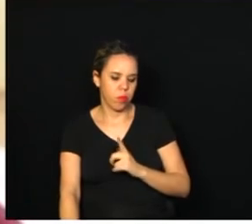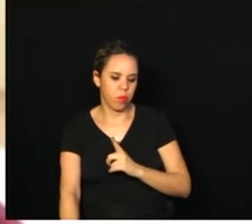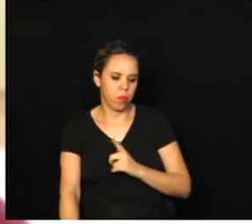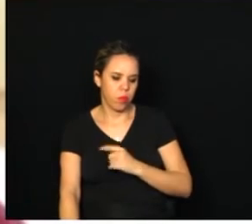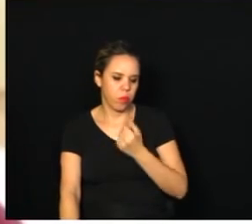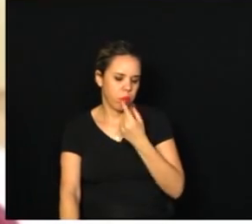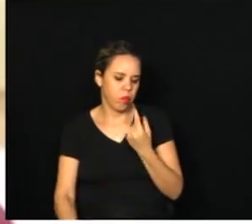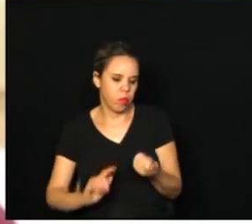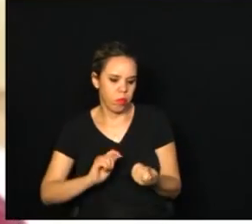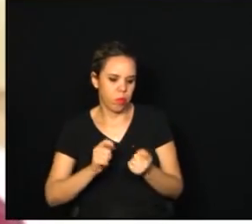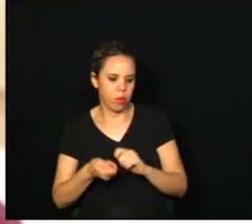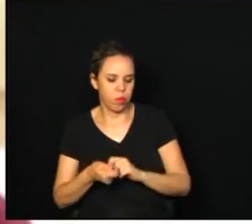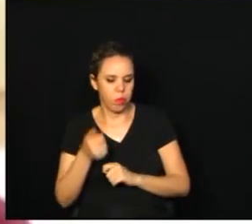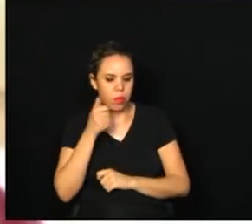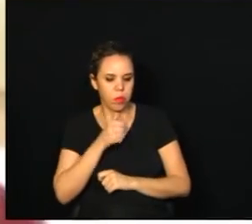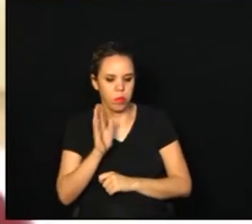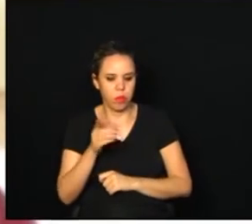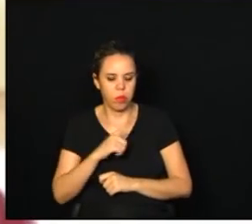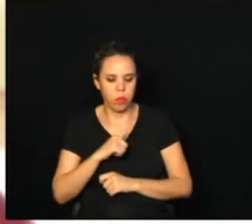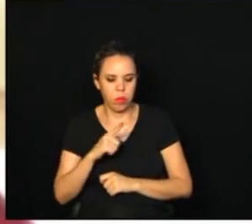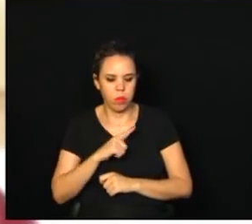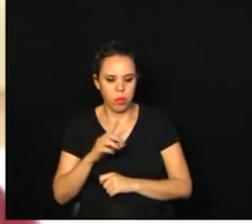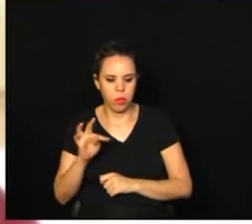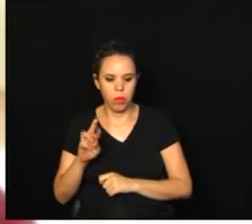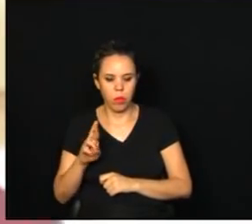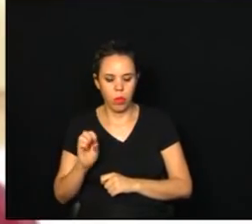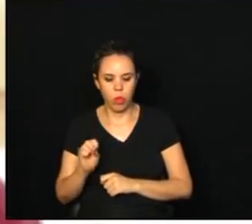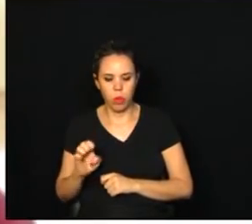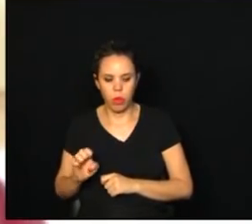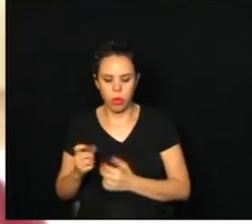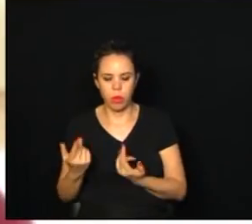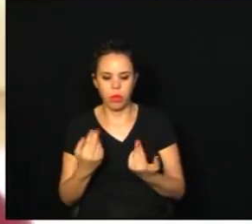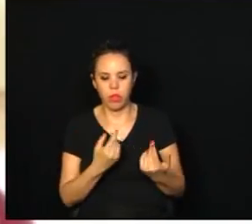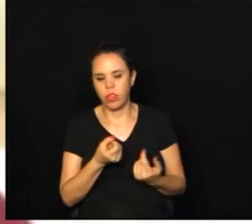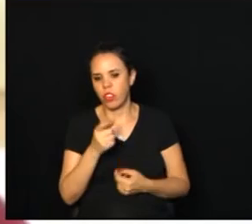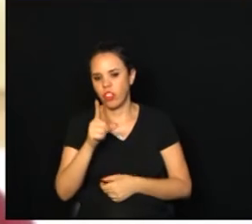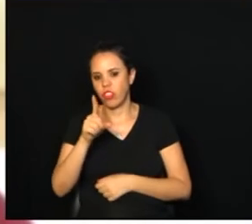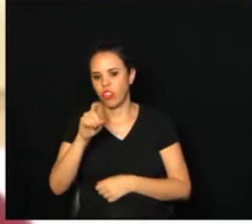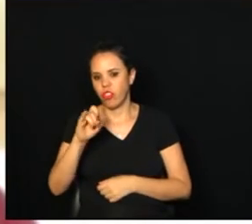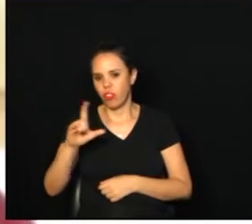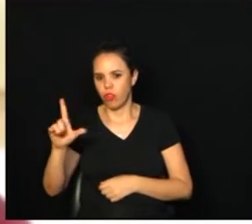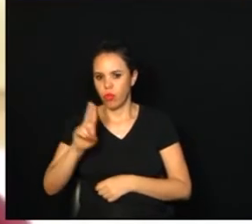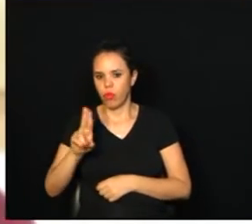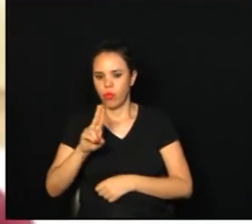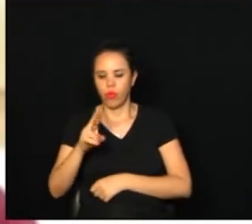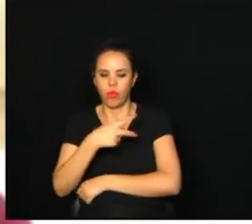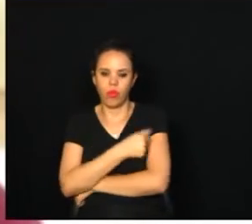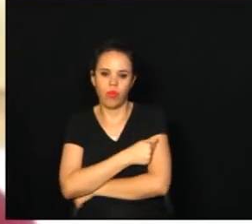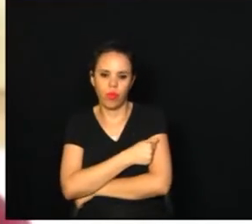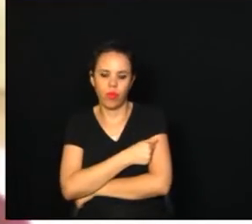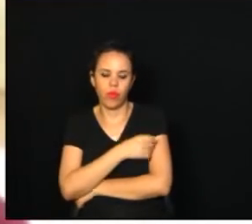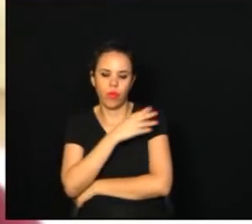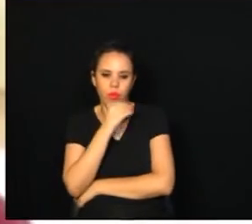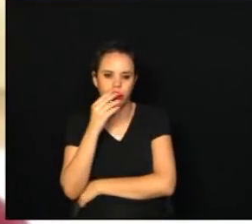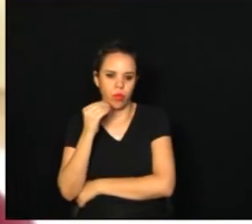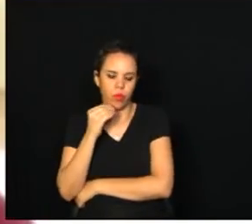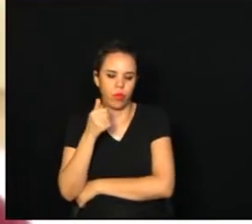Esse é o principal fator de risco para uma nova trombose. Assim, logo que essa gestante que já apresentou